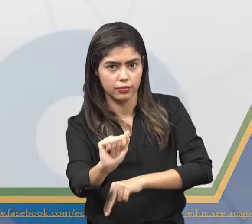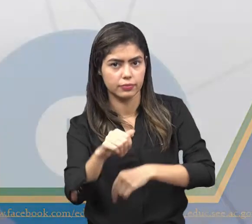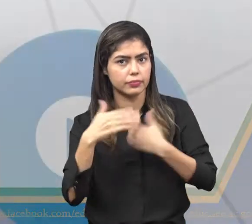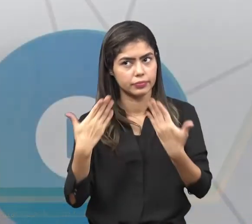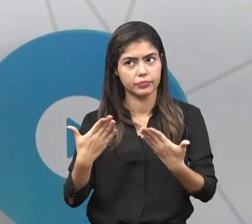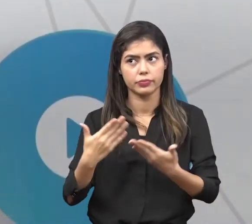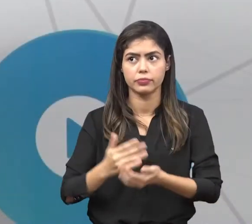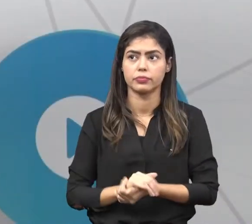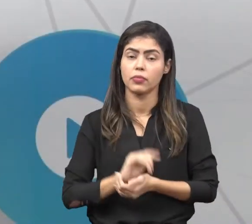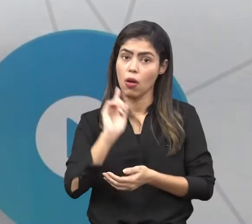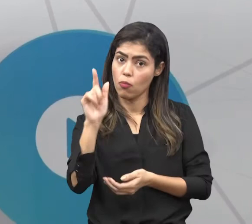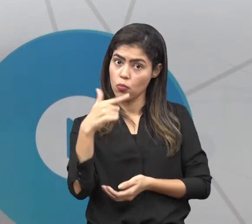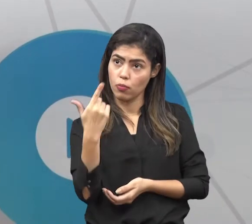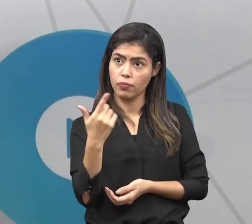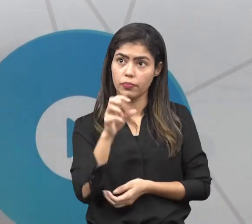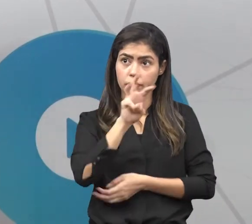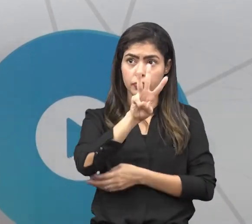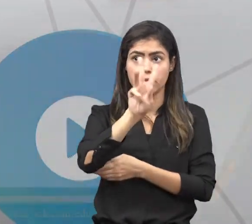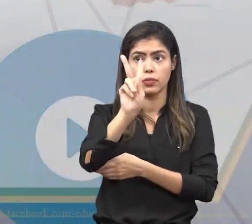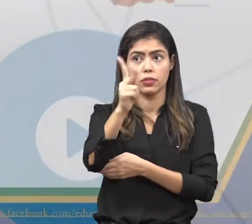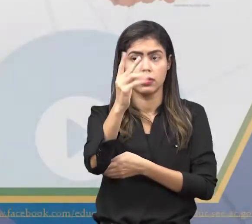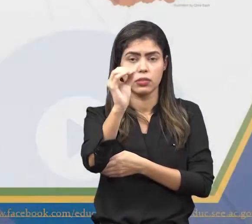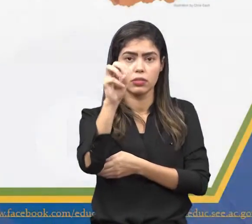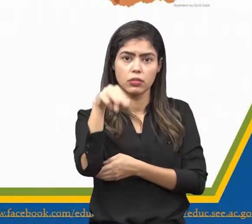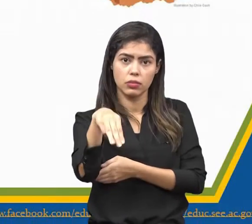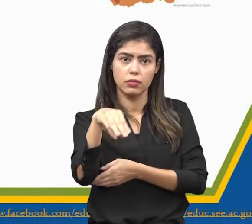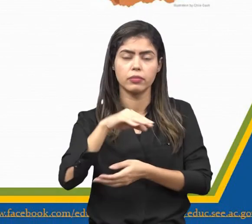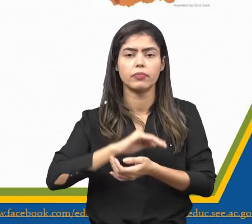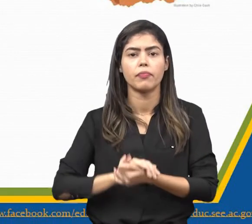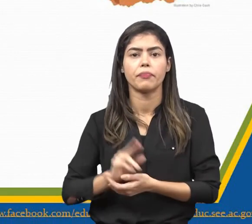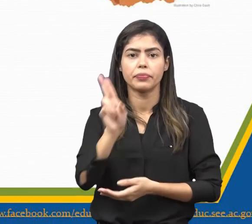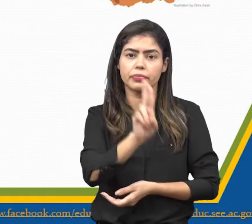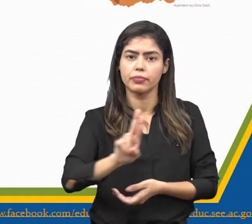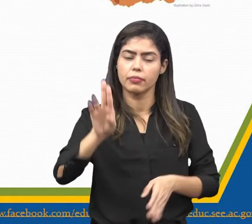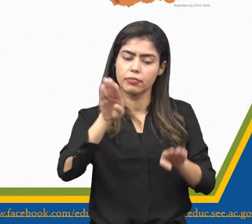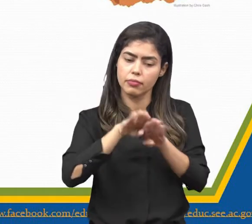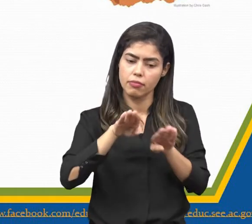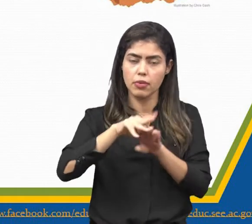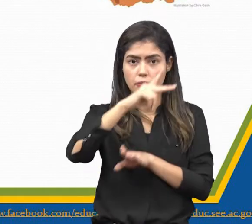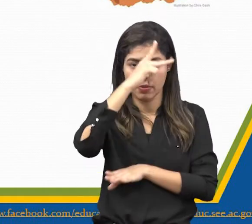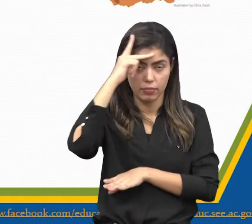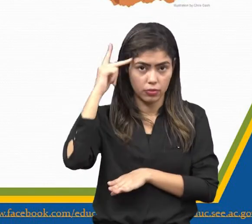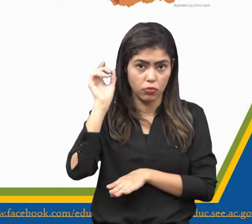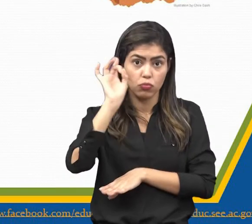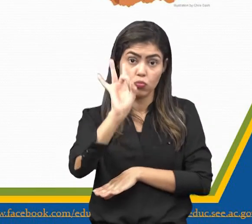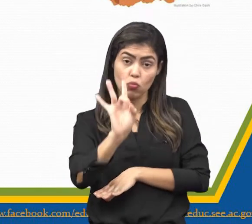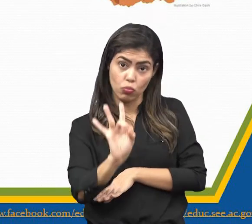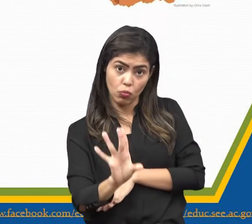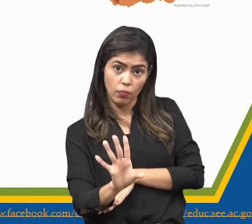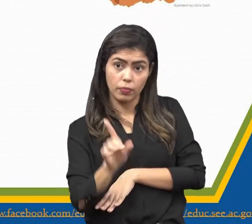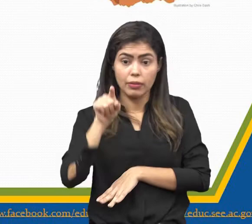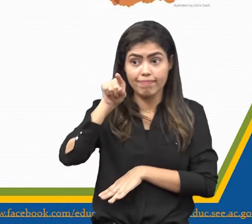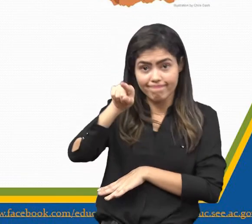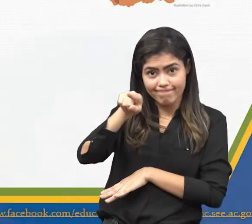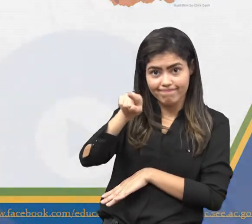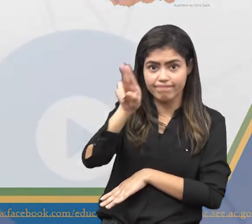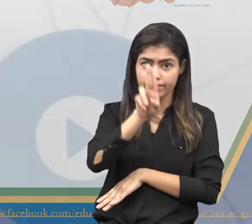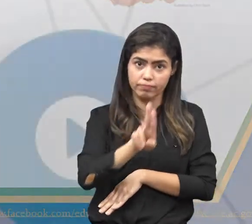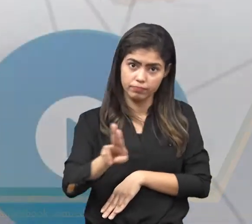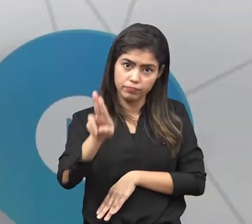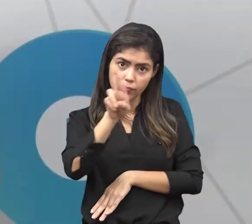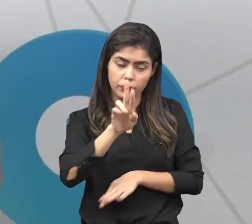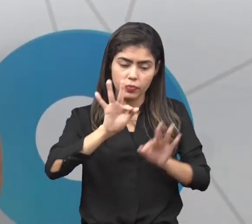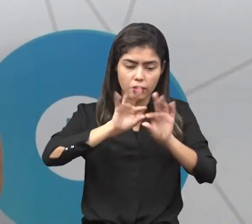Facílimo. Bora passar agora para o outro, para o Juan. O Juan também é usado para pessoas, só que ele vai ser usado